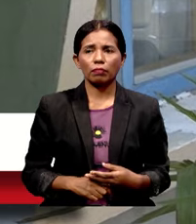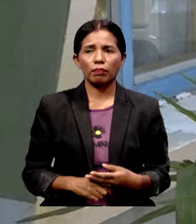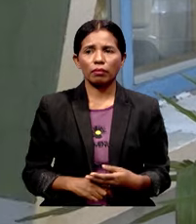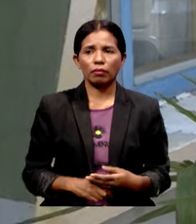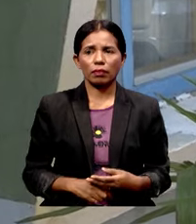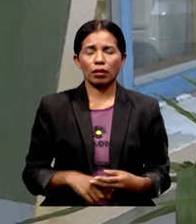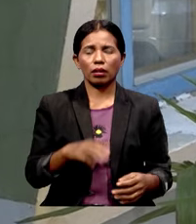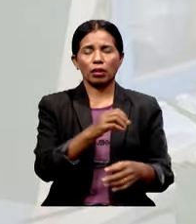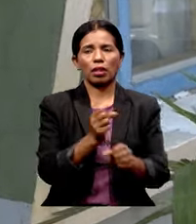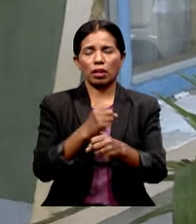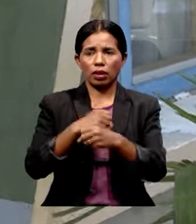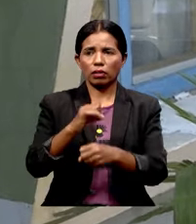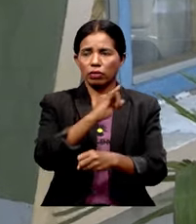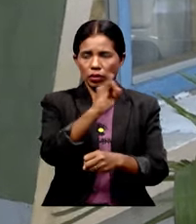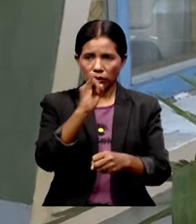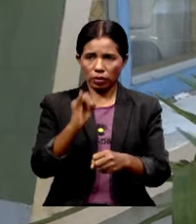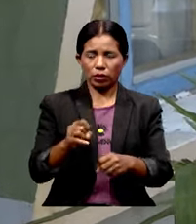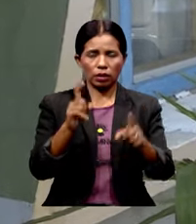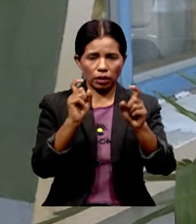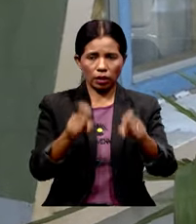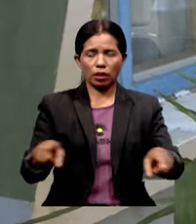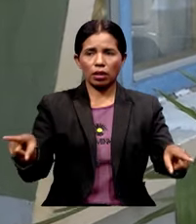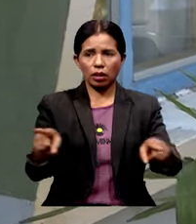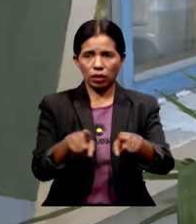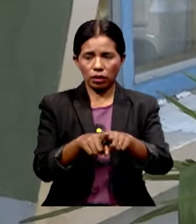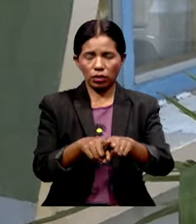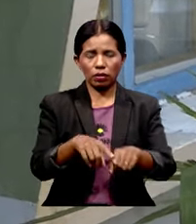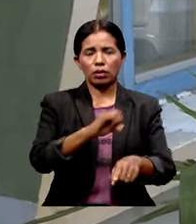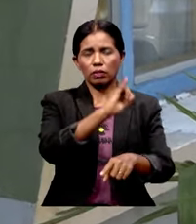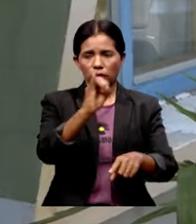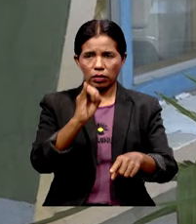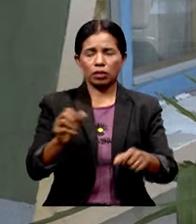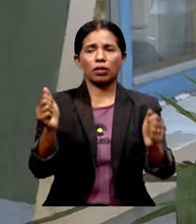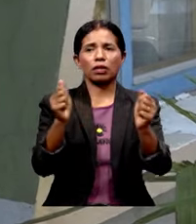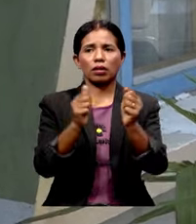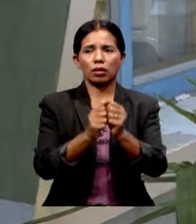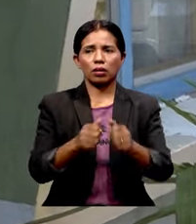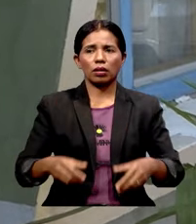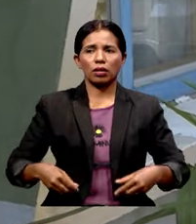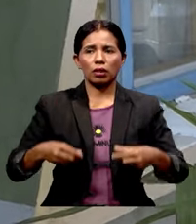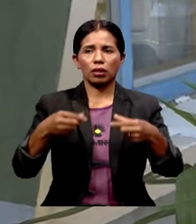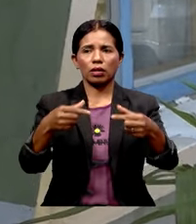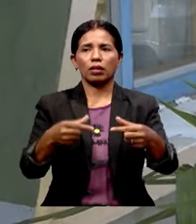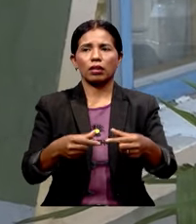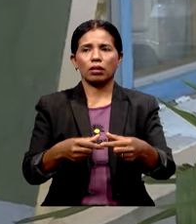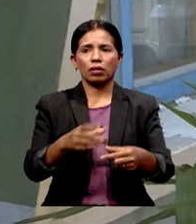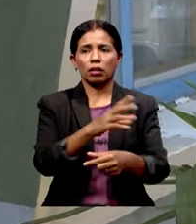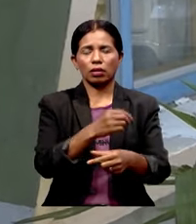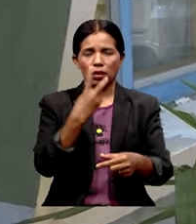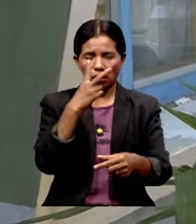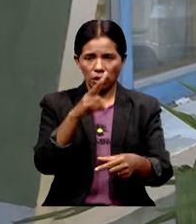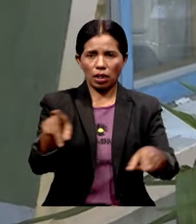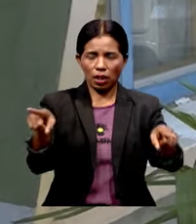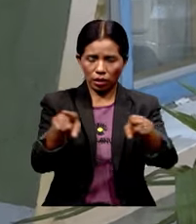de investigação. Tem que ser separa. Prazo de investigação ou prazo de prescrição. Ah, tem